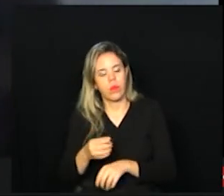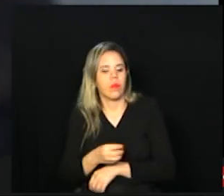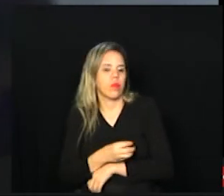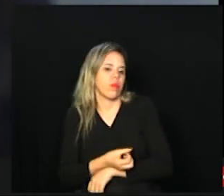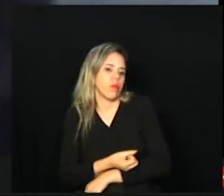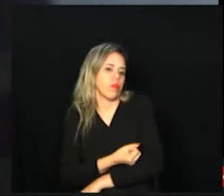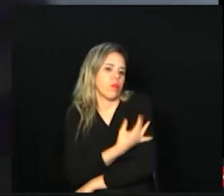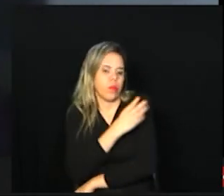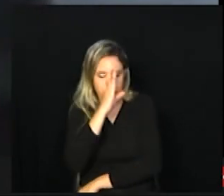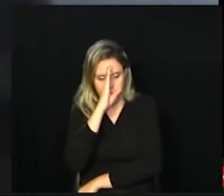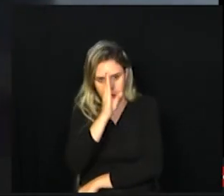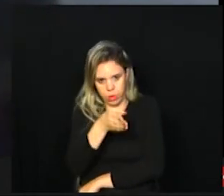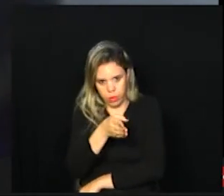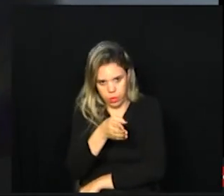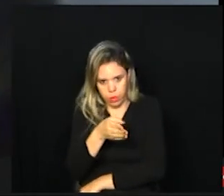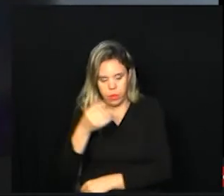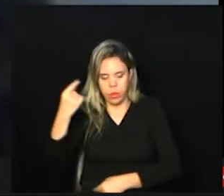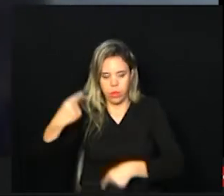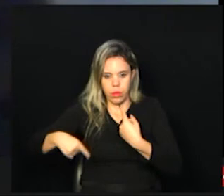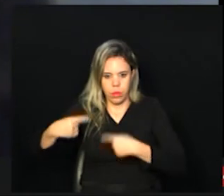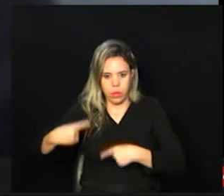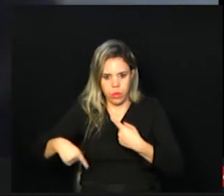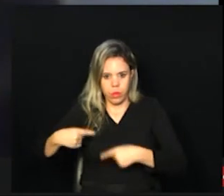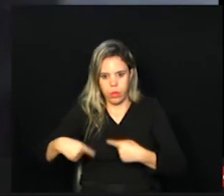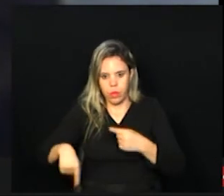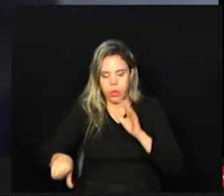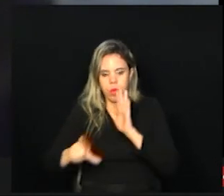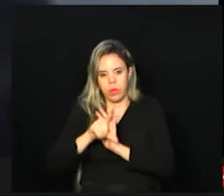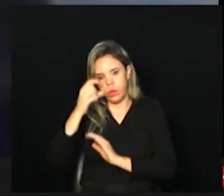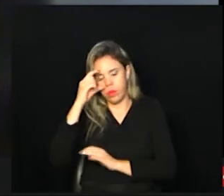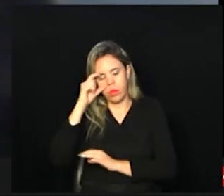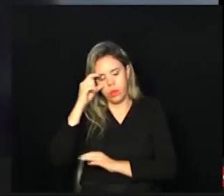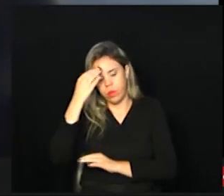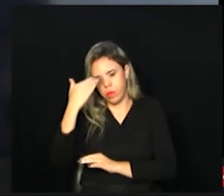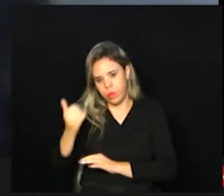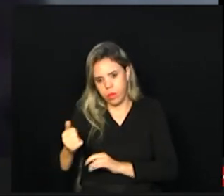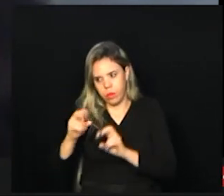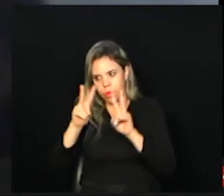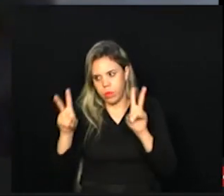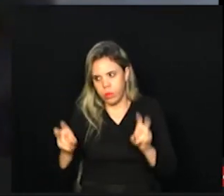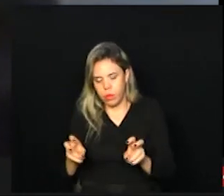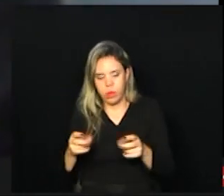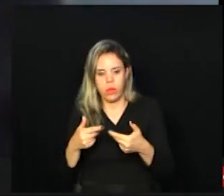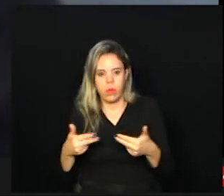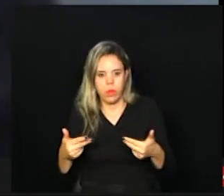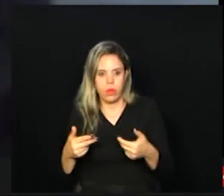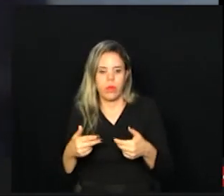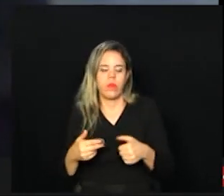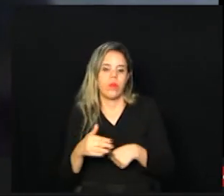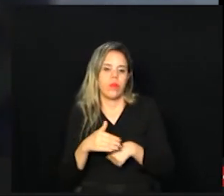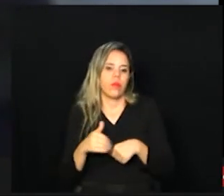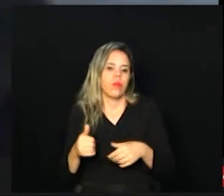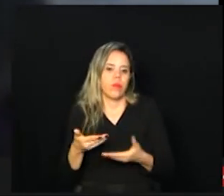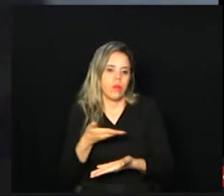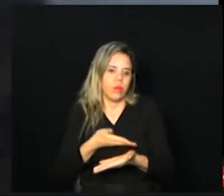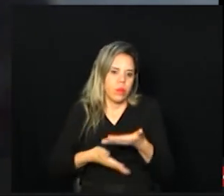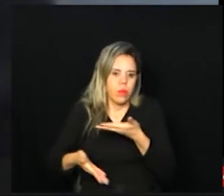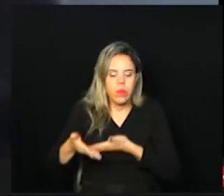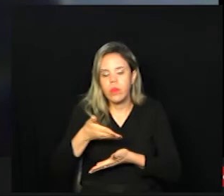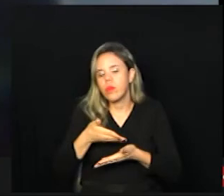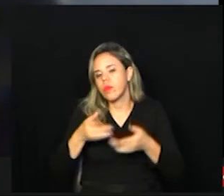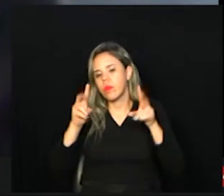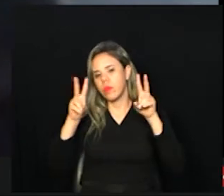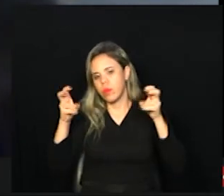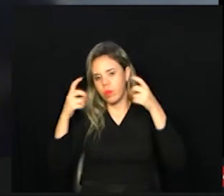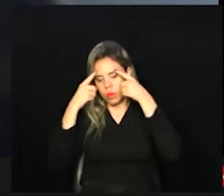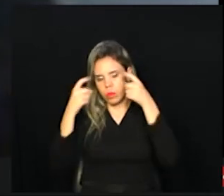fundamental, principalmente discutir a questão da Lei Maria da Penha, as relações de afeto, como que se dá e a questão da